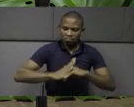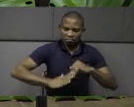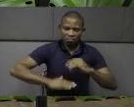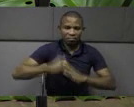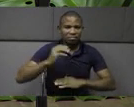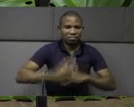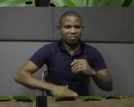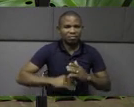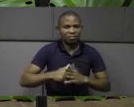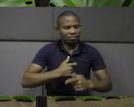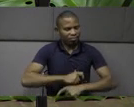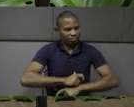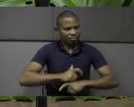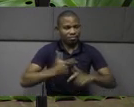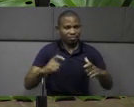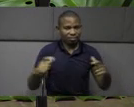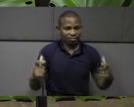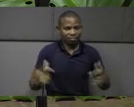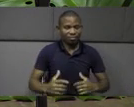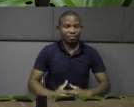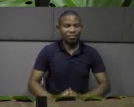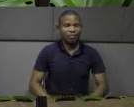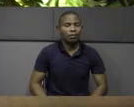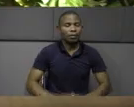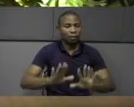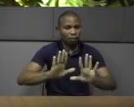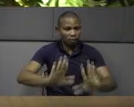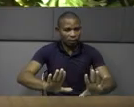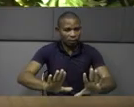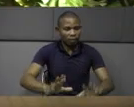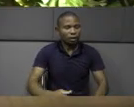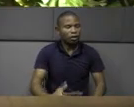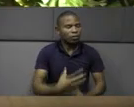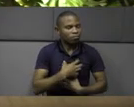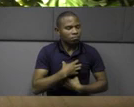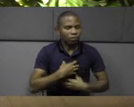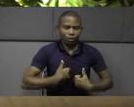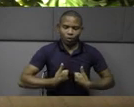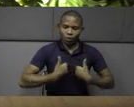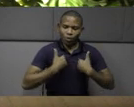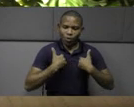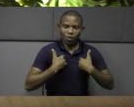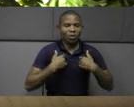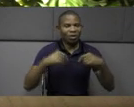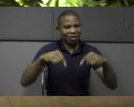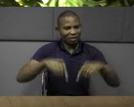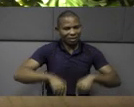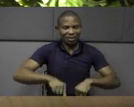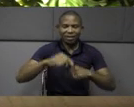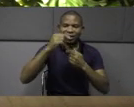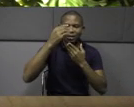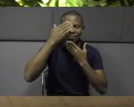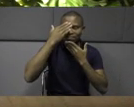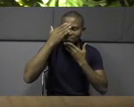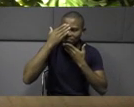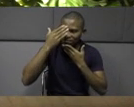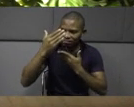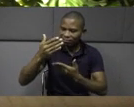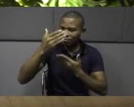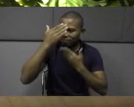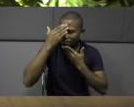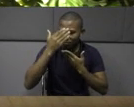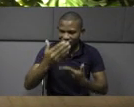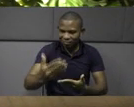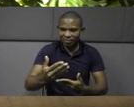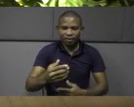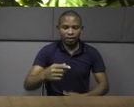não necessariamente assim o é mas é uma honra estar aqui obrigado pelo convite laís demais heloisa a toda a